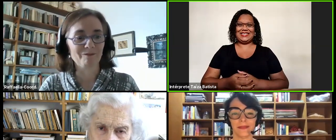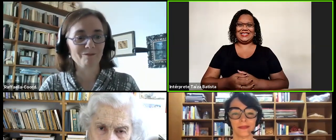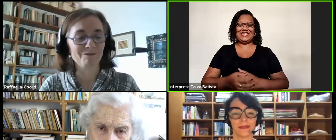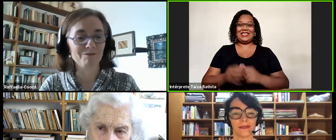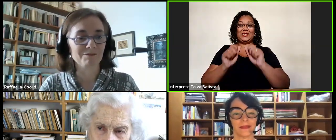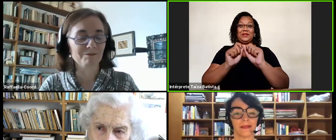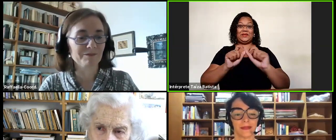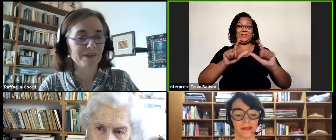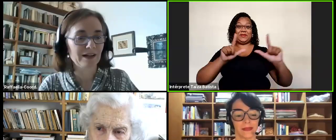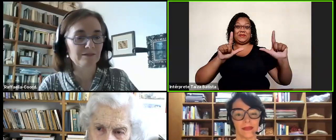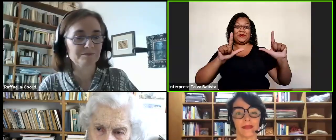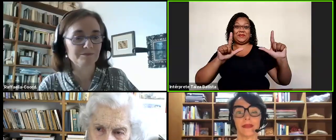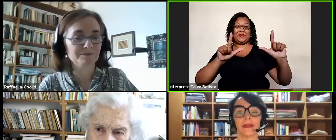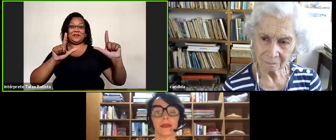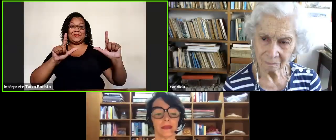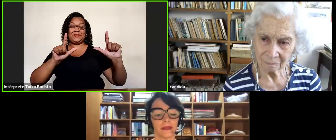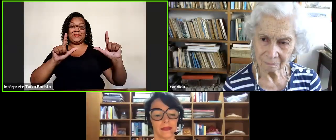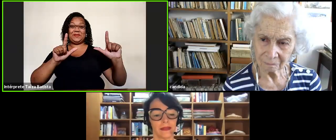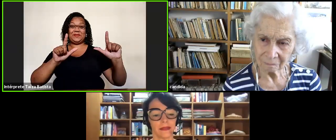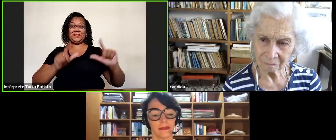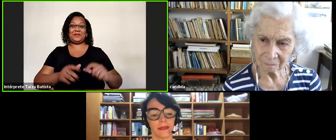aqui.